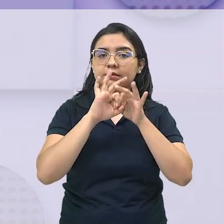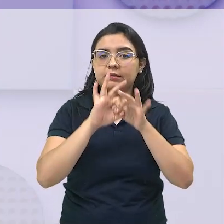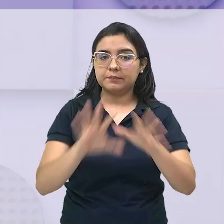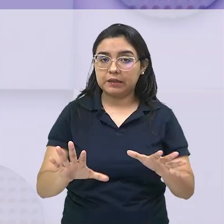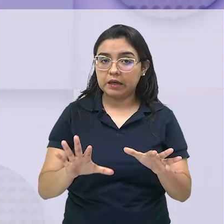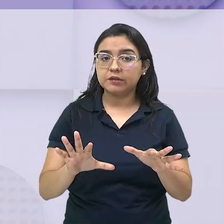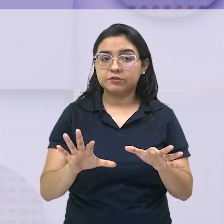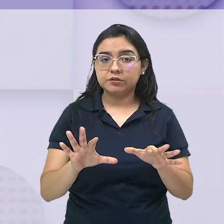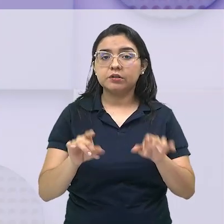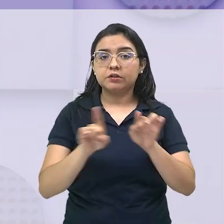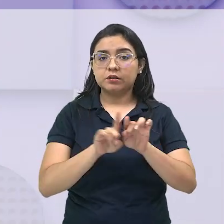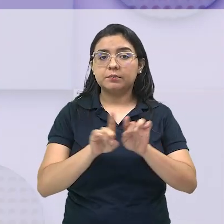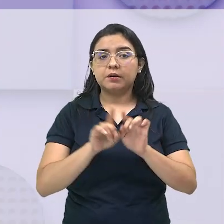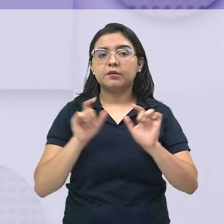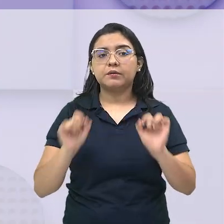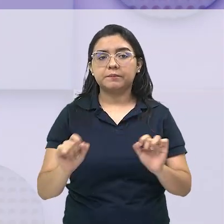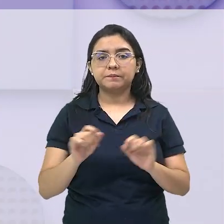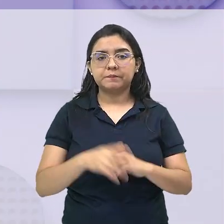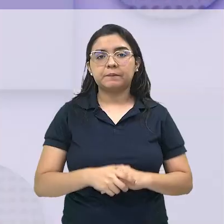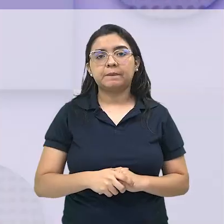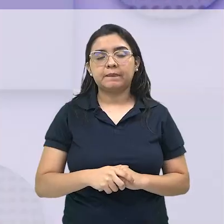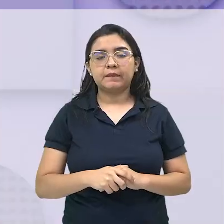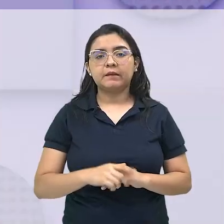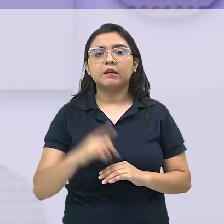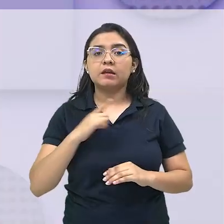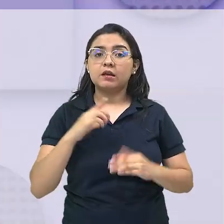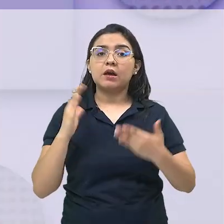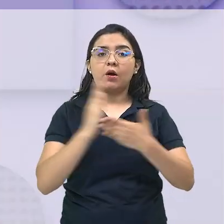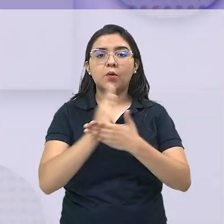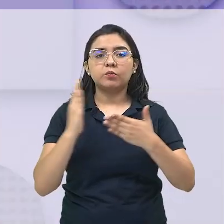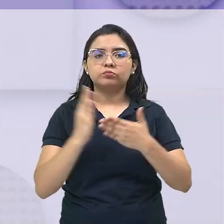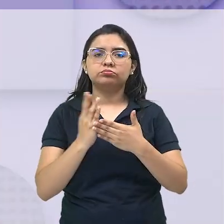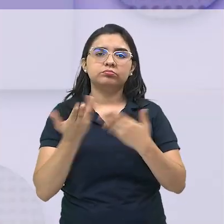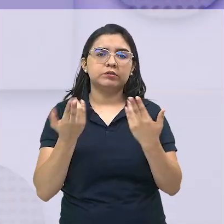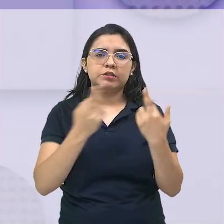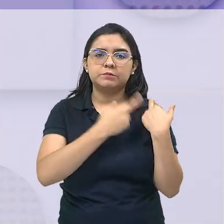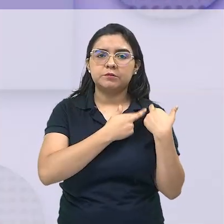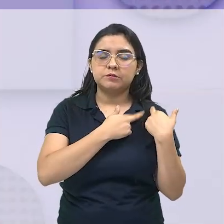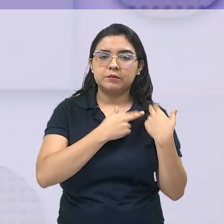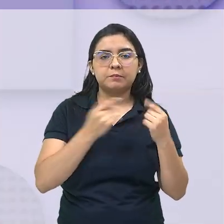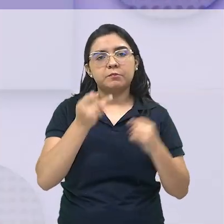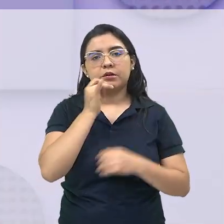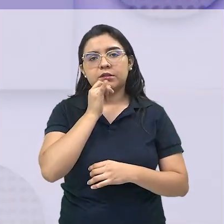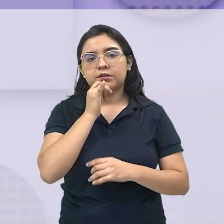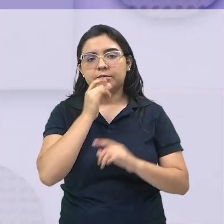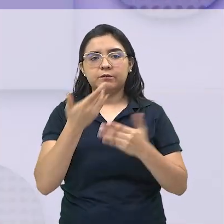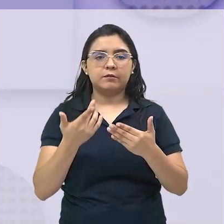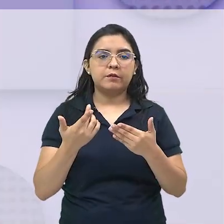e esse terreno da liberdade também condiciona ele em relação a alguns deveres para ele fazer o bem.